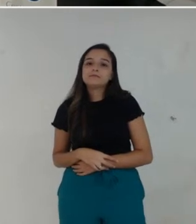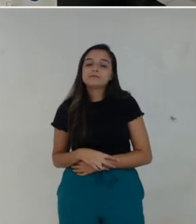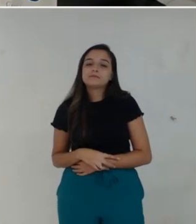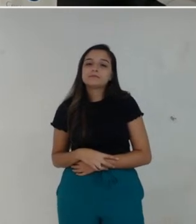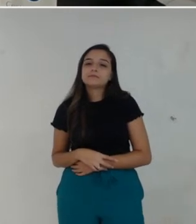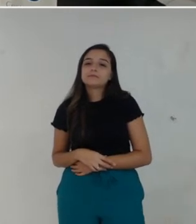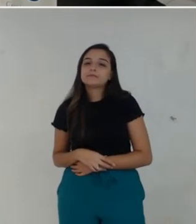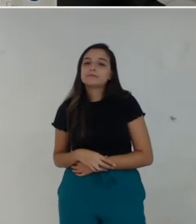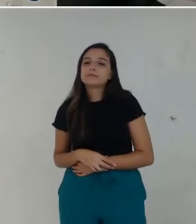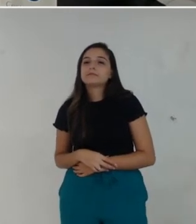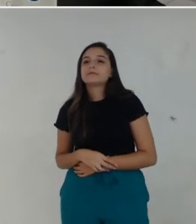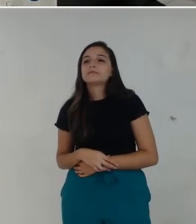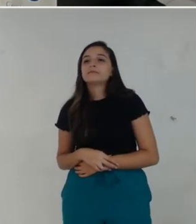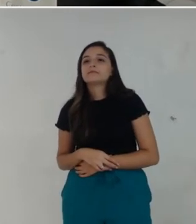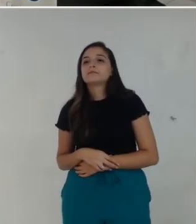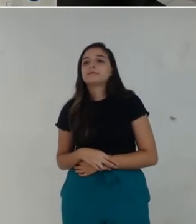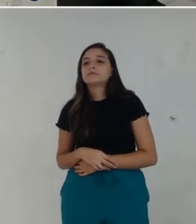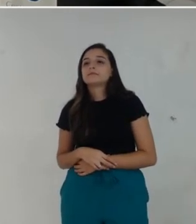Com o tempo